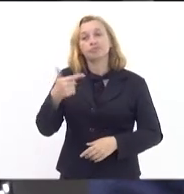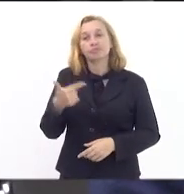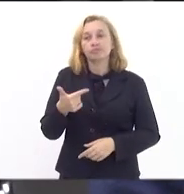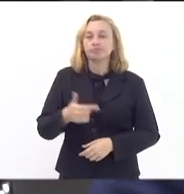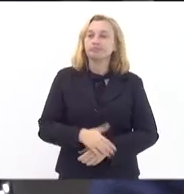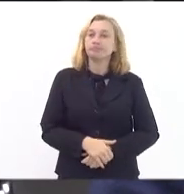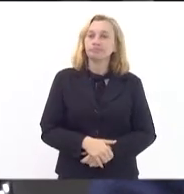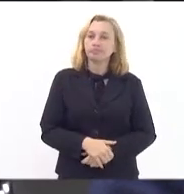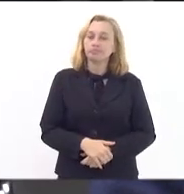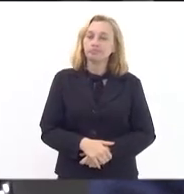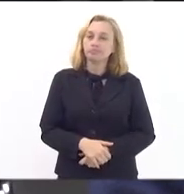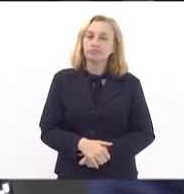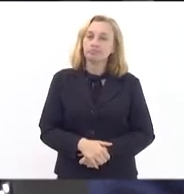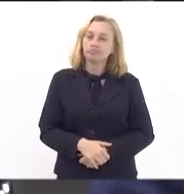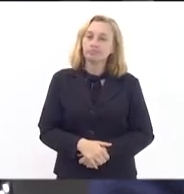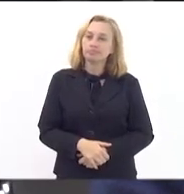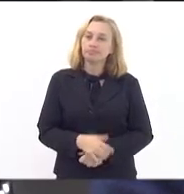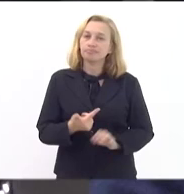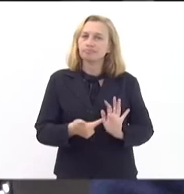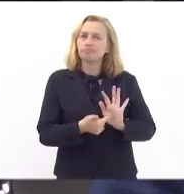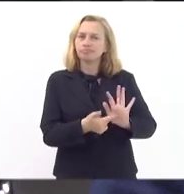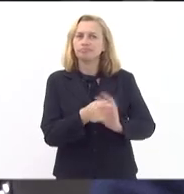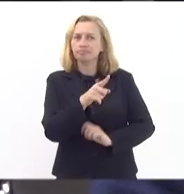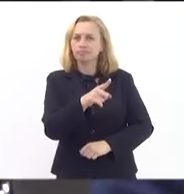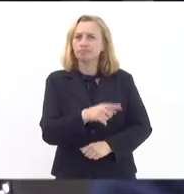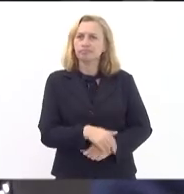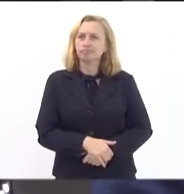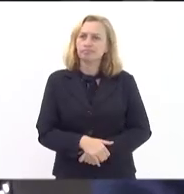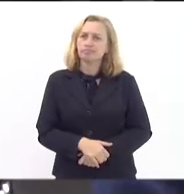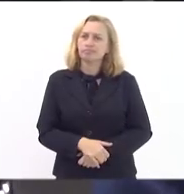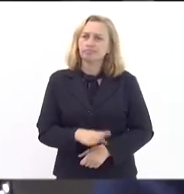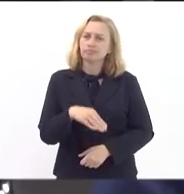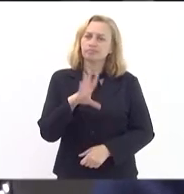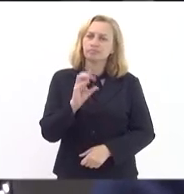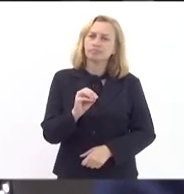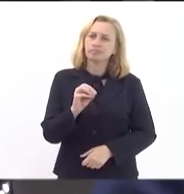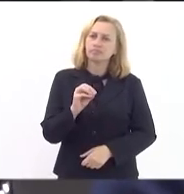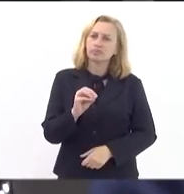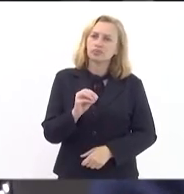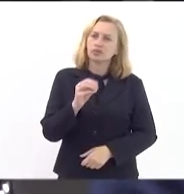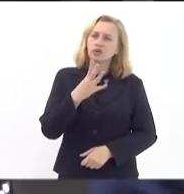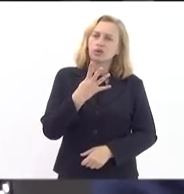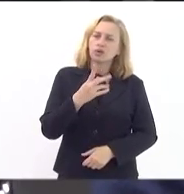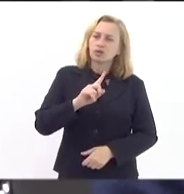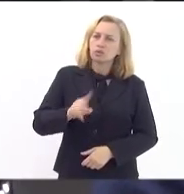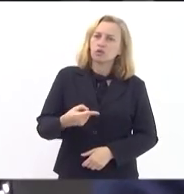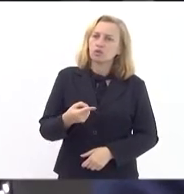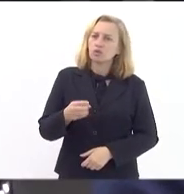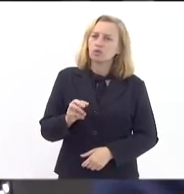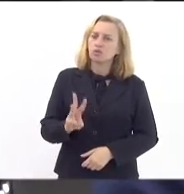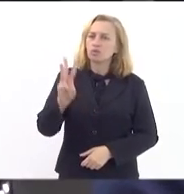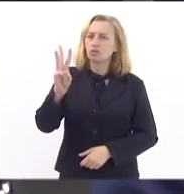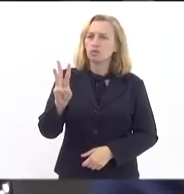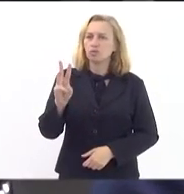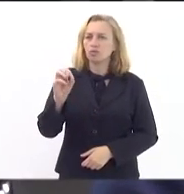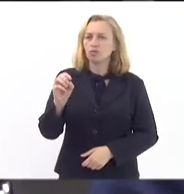coisa ele mostrou ali o um cabo de 4 mil volts né